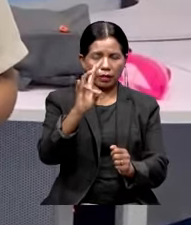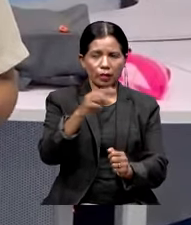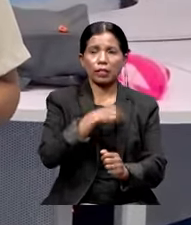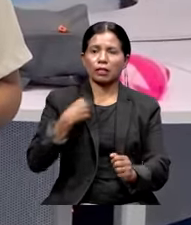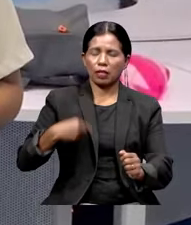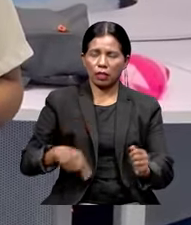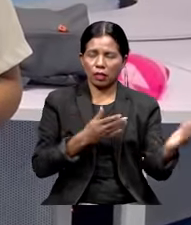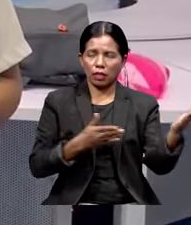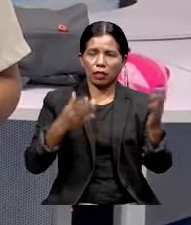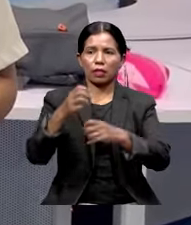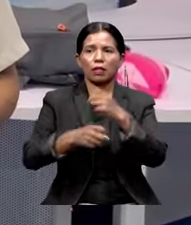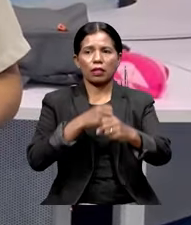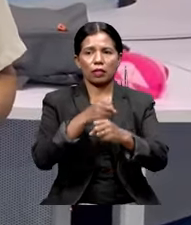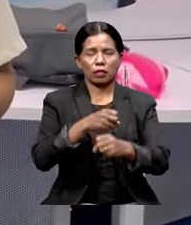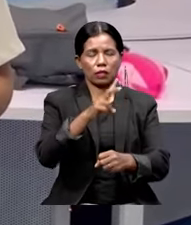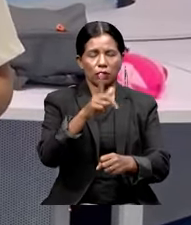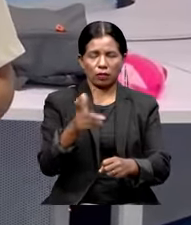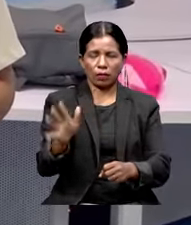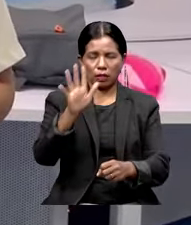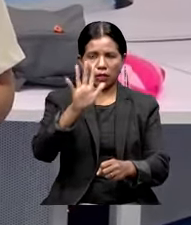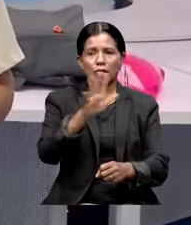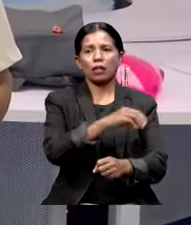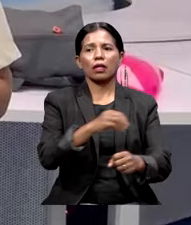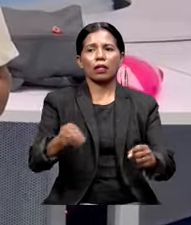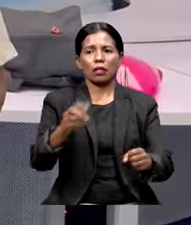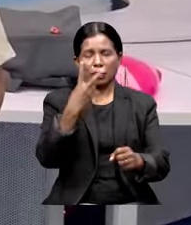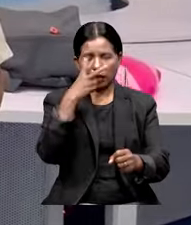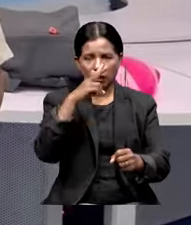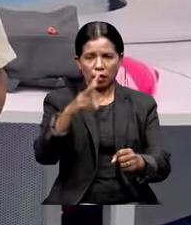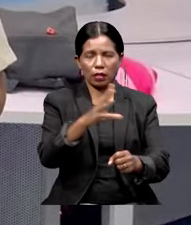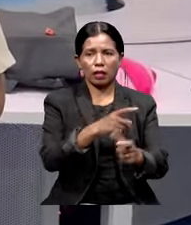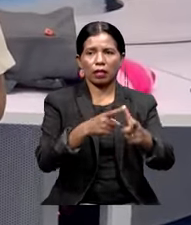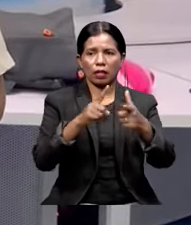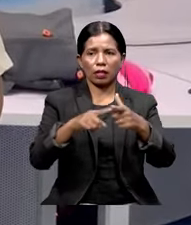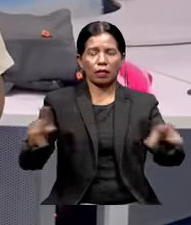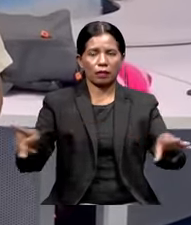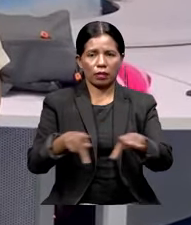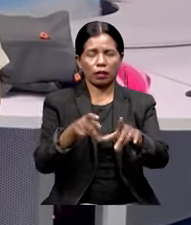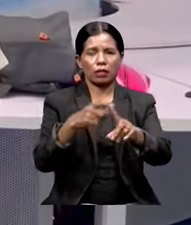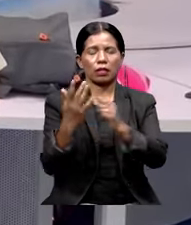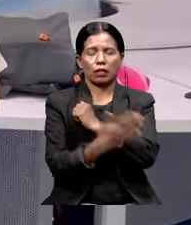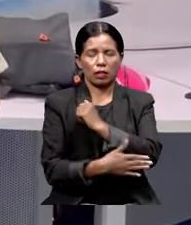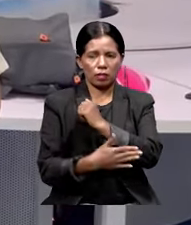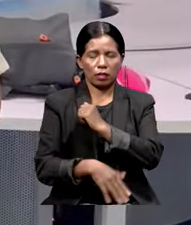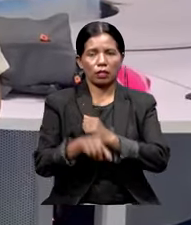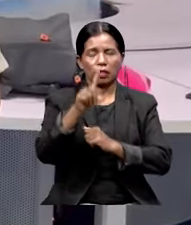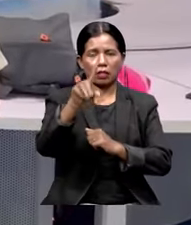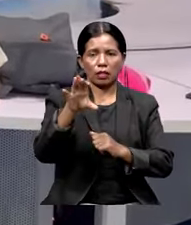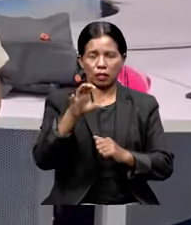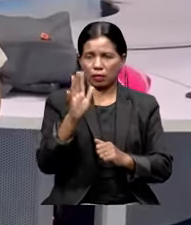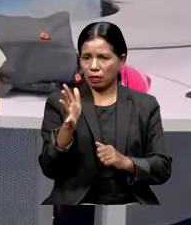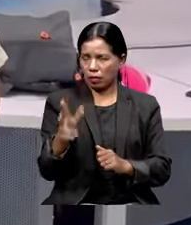Import Expo ba tina di ung ruaru nulora senhat ne, ho tema New Era Challenge Feature, partisipa Husina Saung Atus Ida lima nulora sing